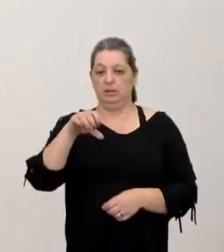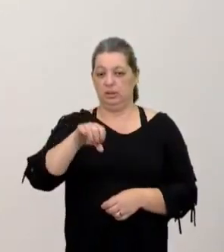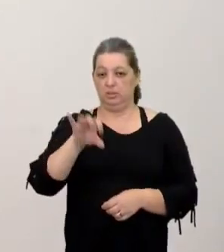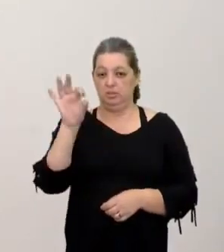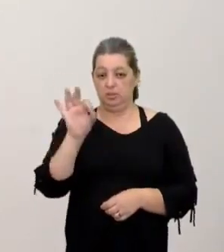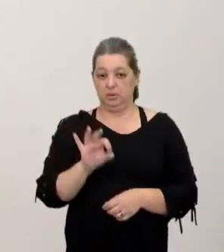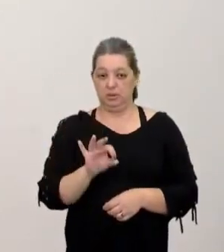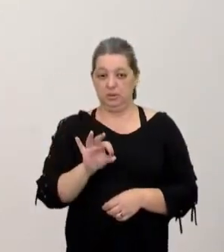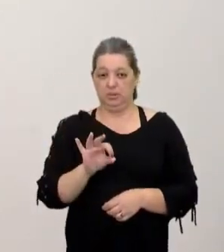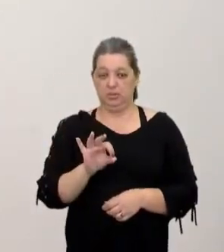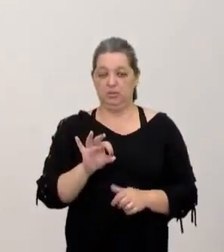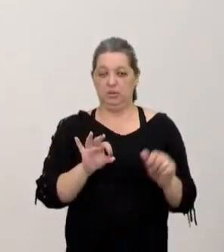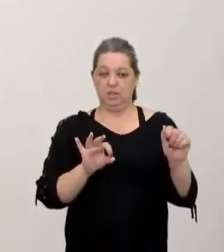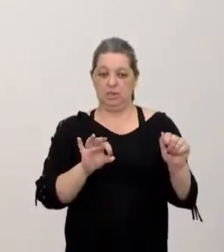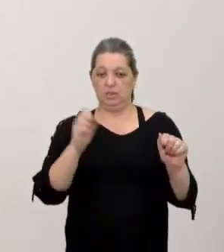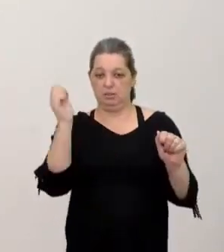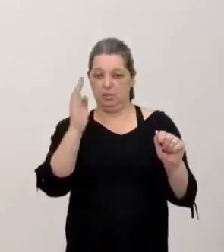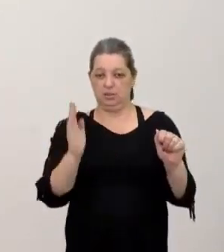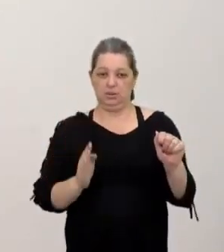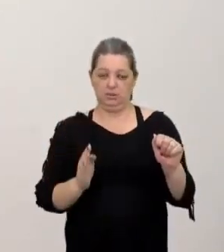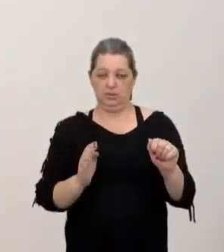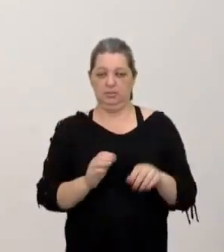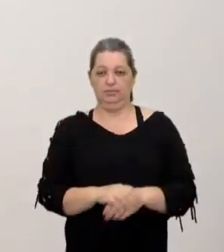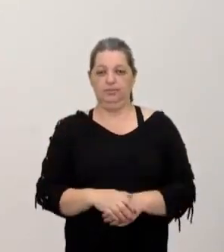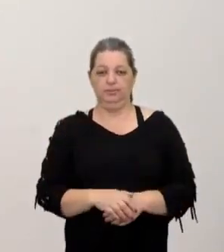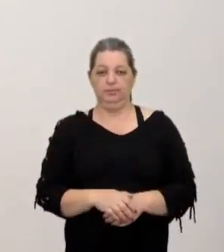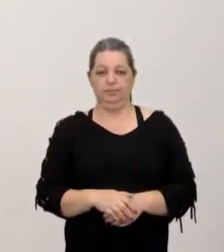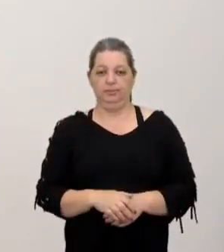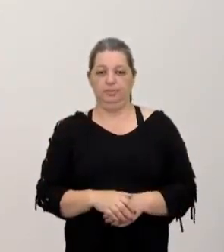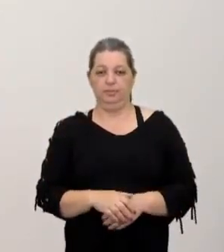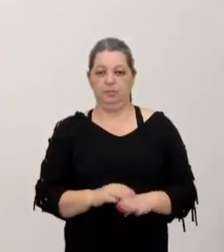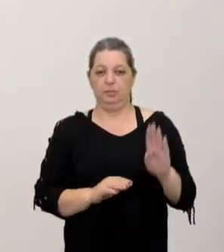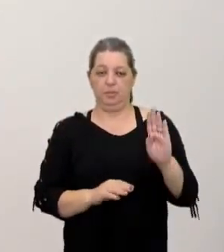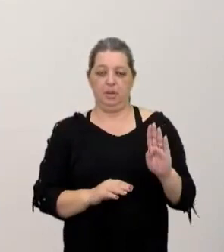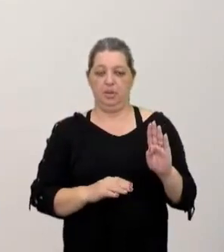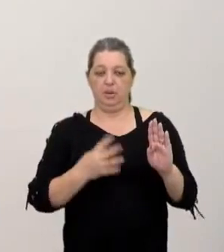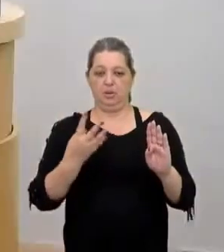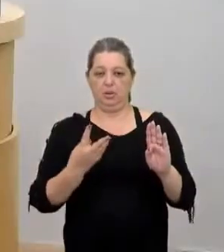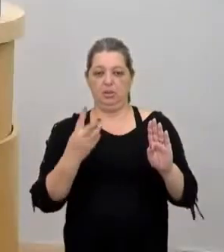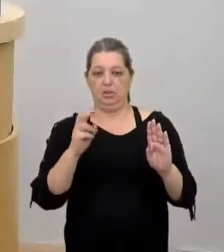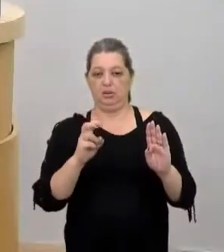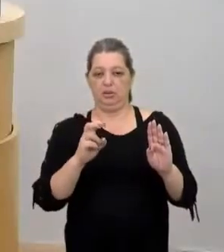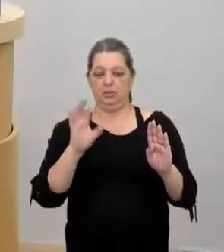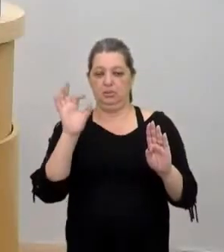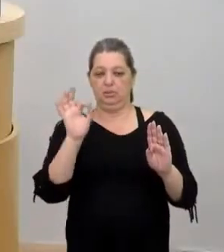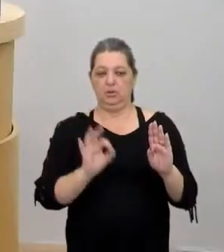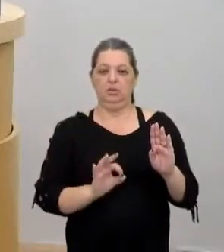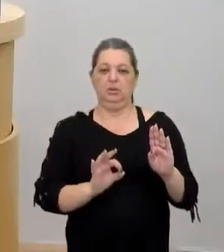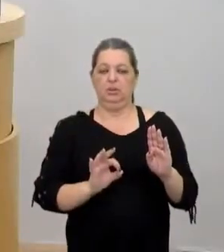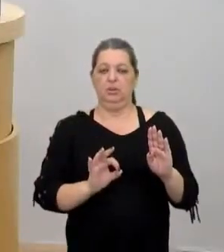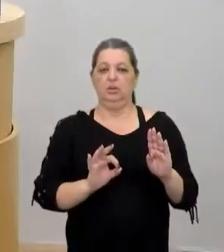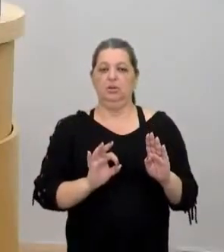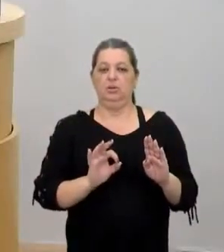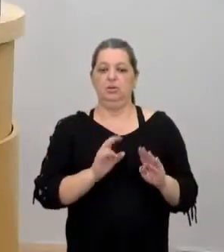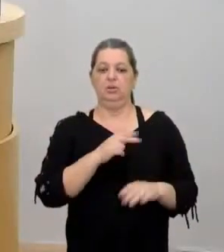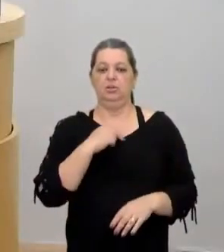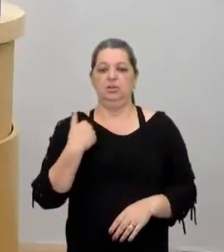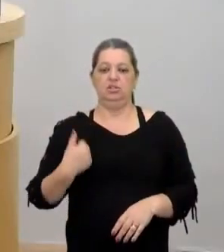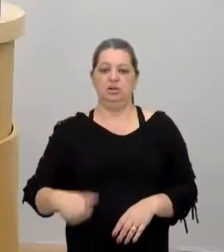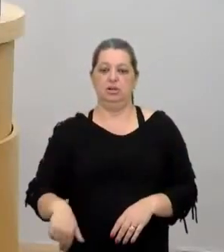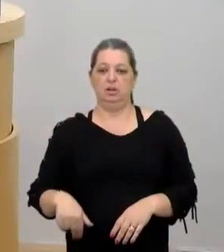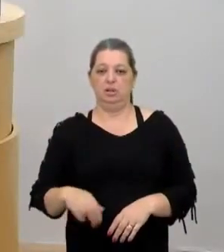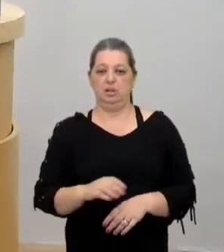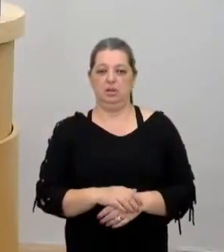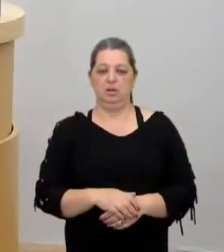39%, A, Brasil. E B, 45%, China. Então deu mais qual? A